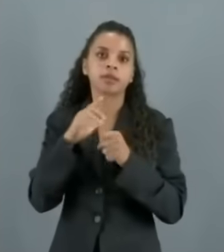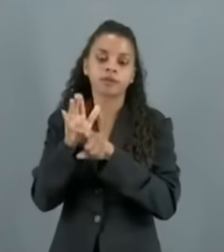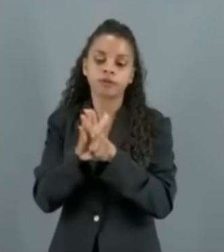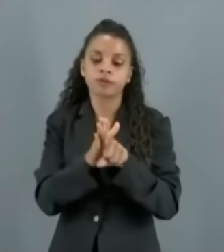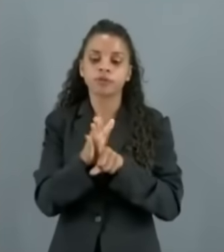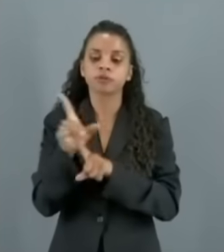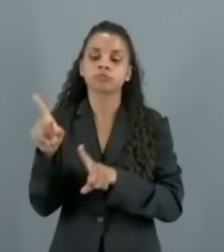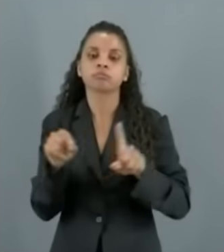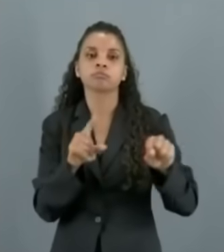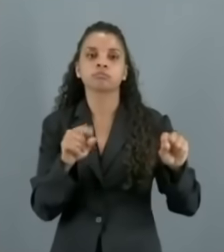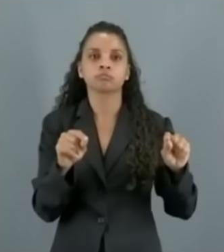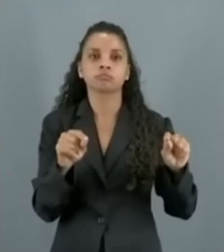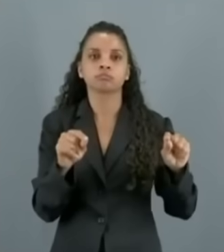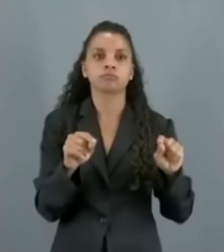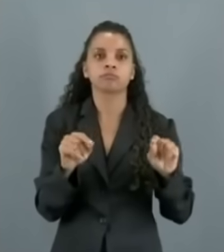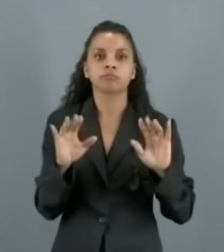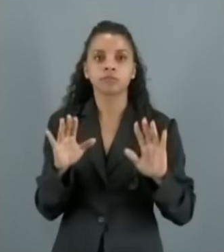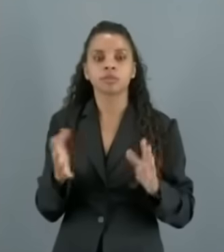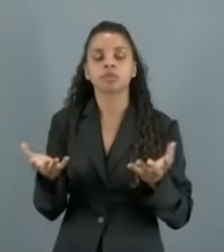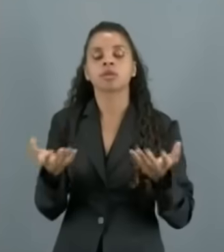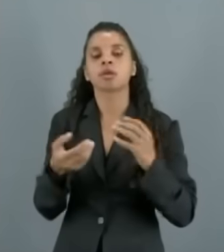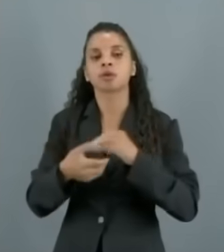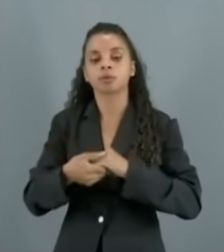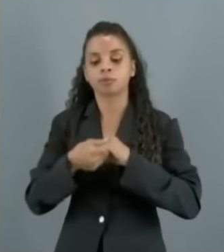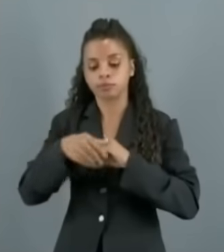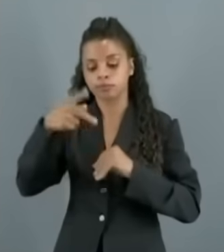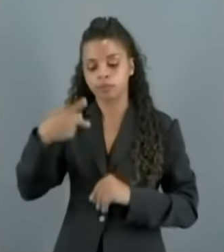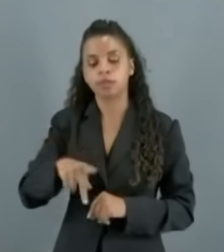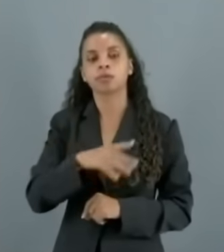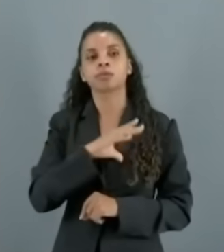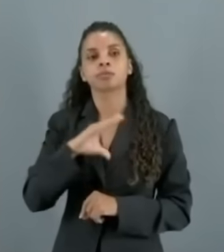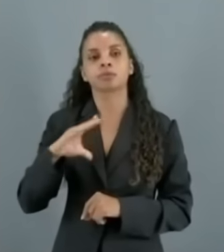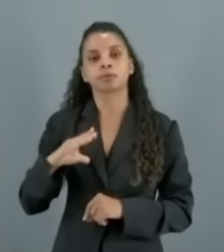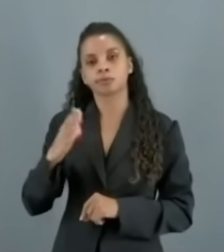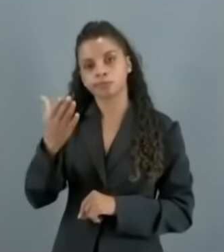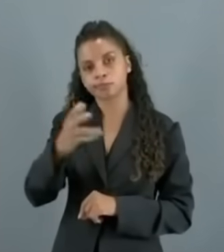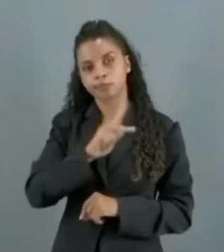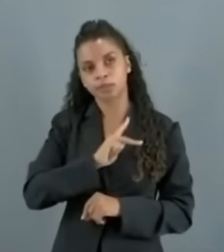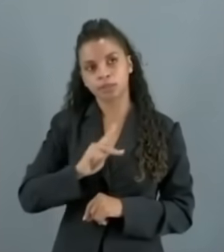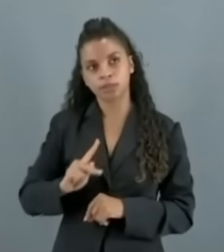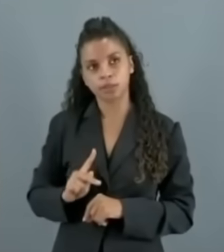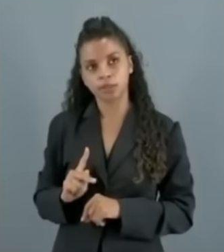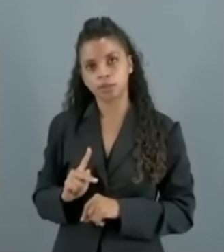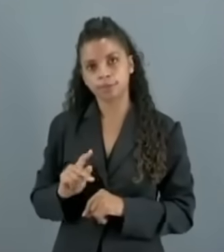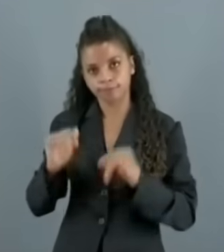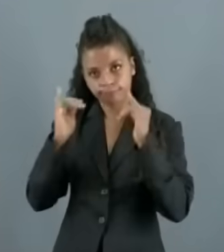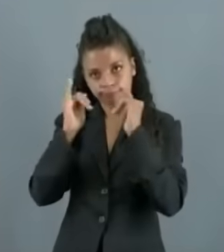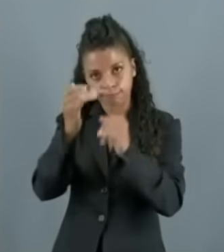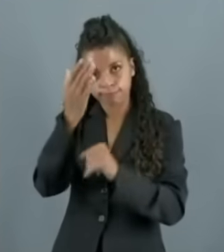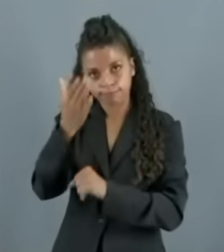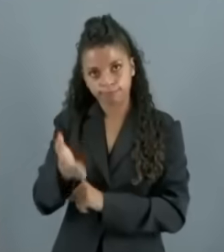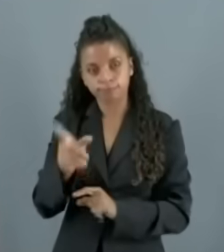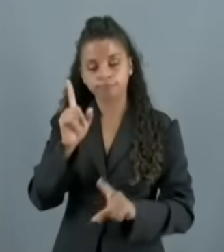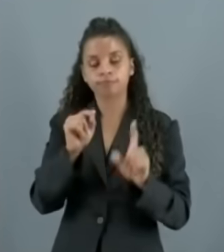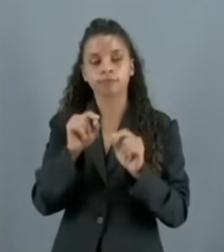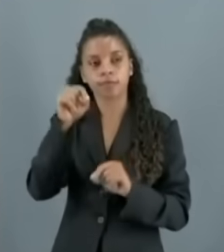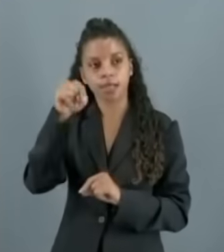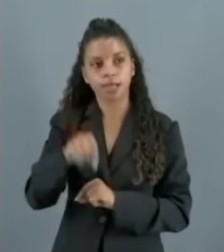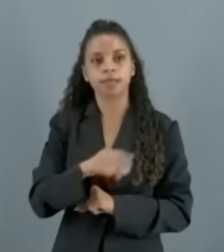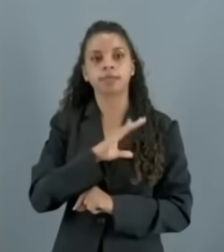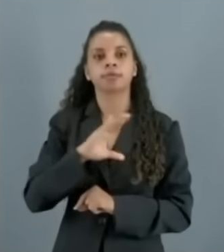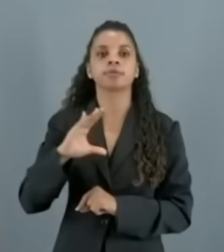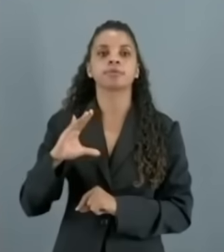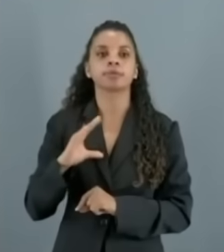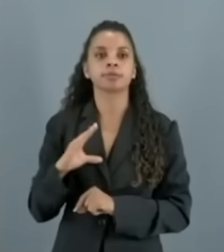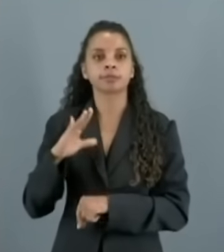eu quero saudar esta comissão, senhor presidente. Dizer a Vossa Excelência que foi esta comissão, a instalação